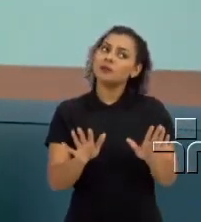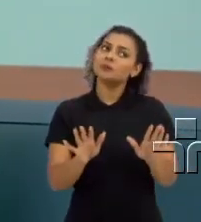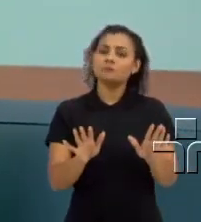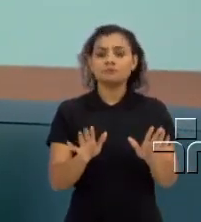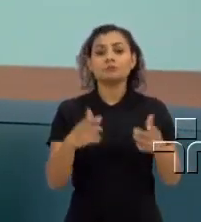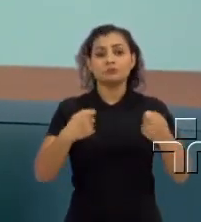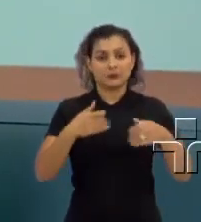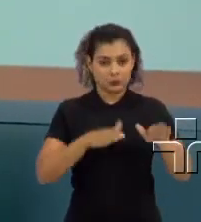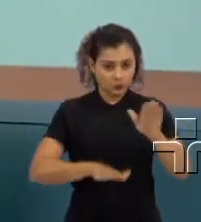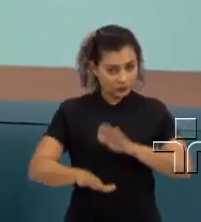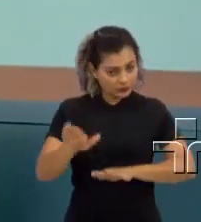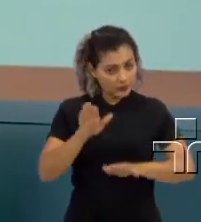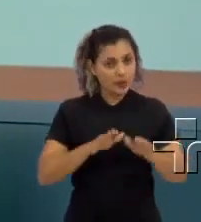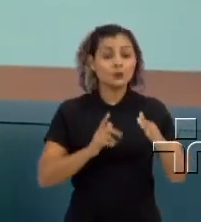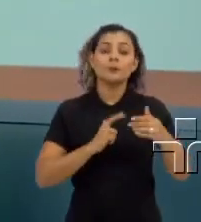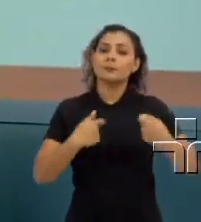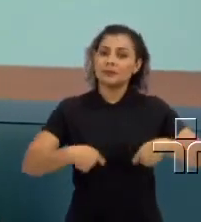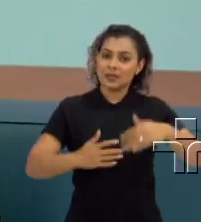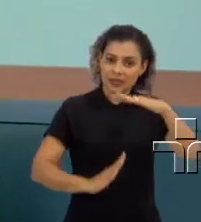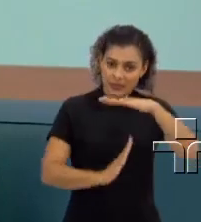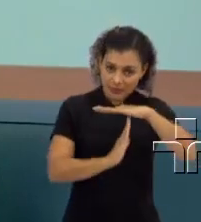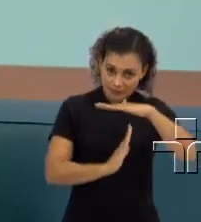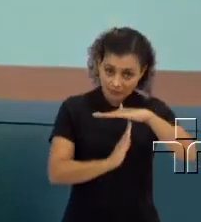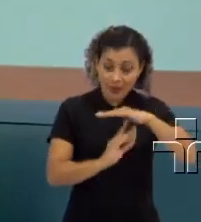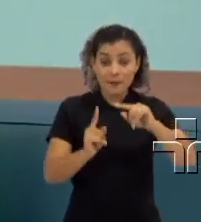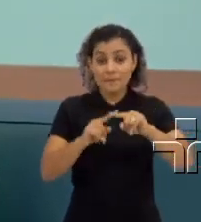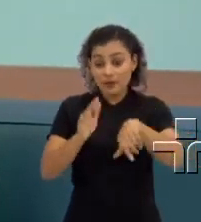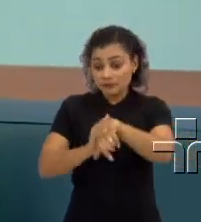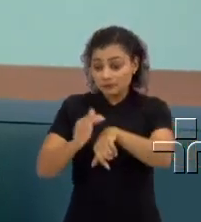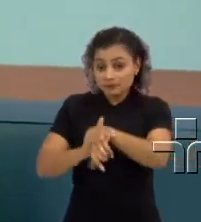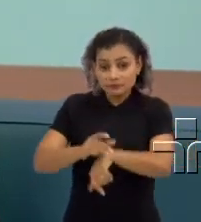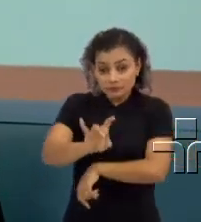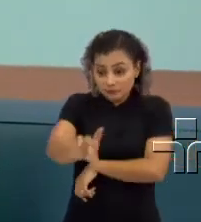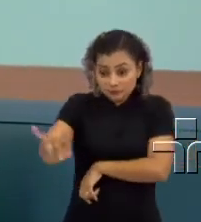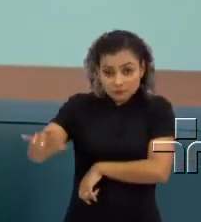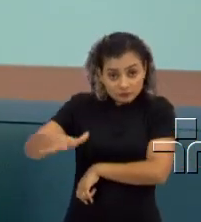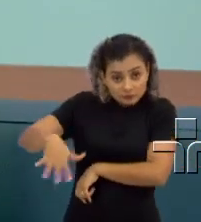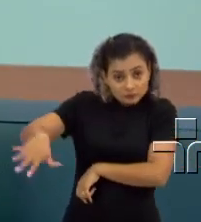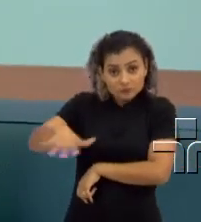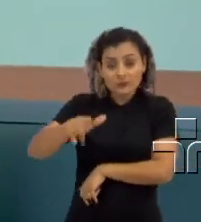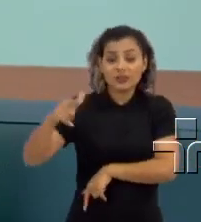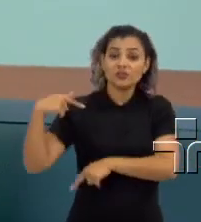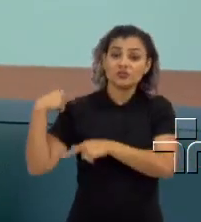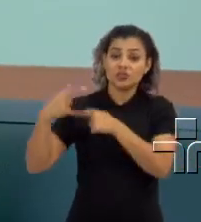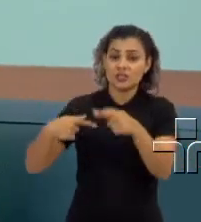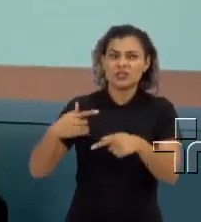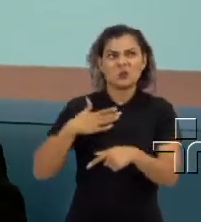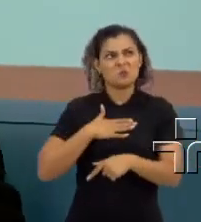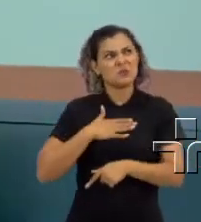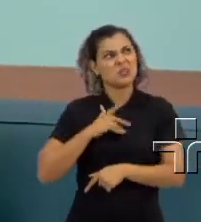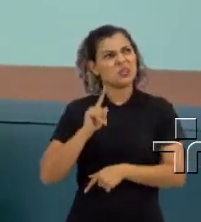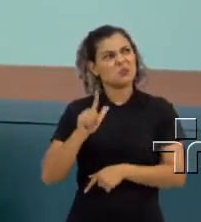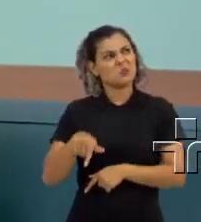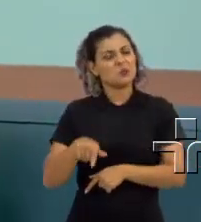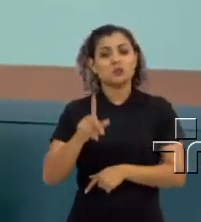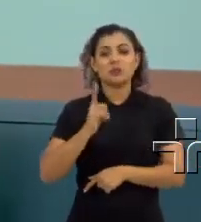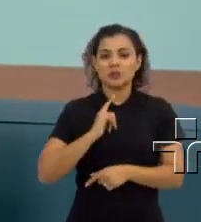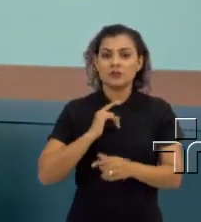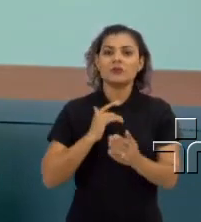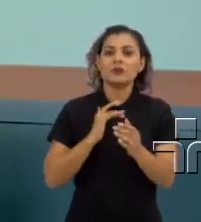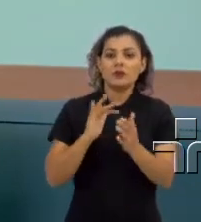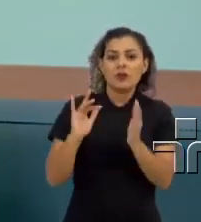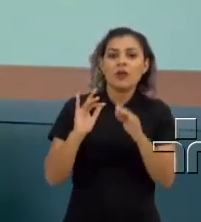Tem que ter cuidado, tem que ter os limites, mas eu acho que eles mesmos, eu acho que uma geração depois da minha foi usando rede